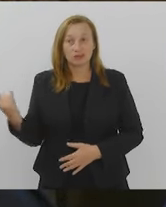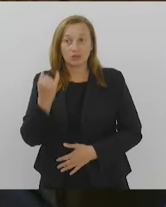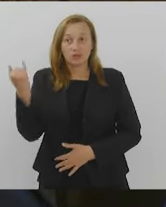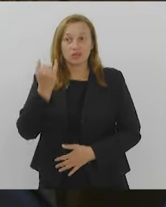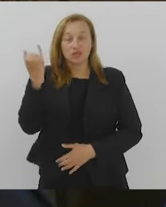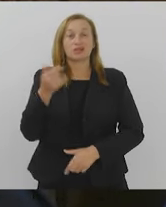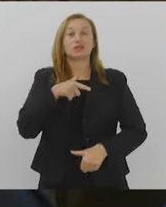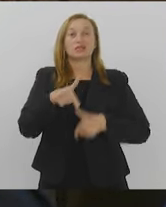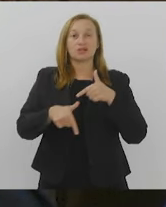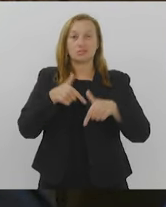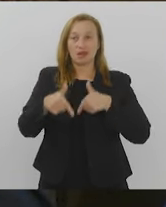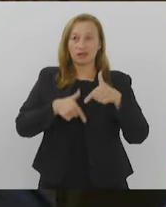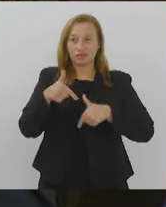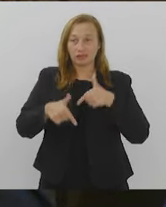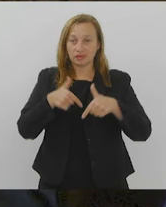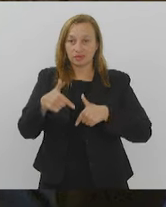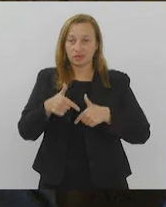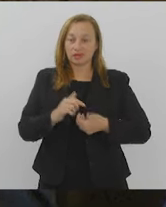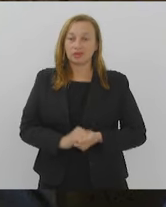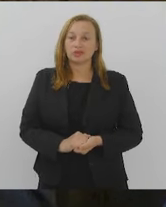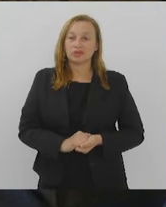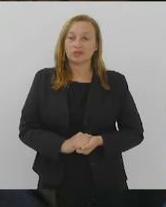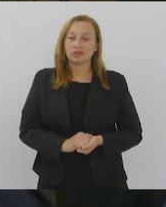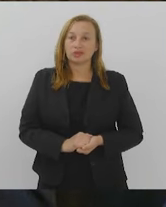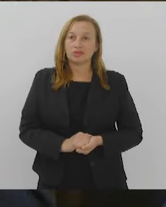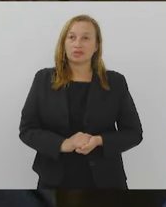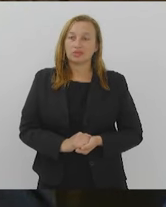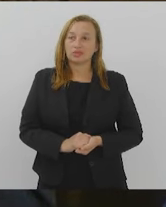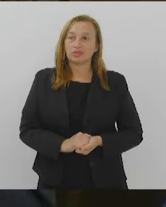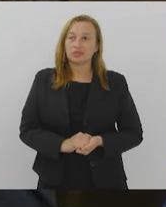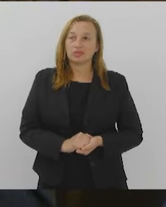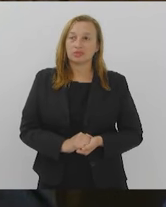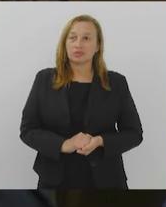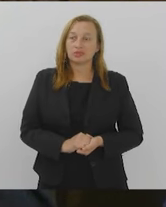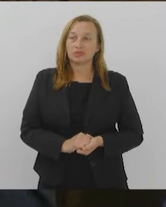trabalho que atravessa estados,